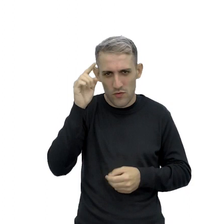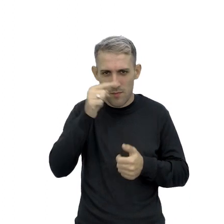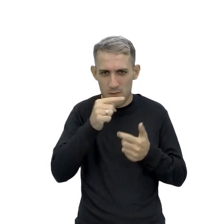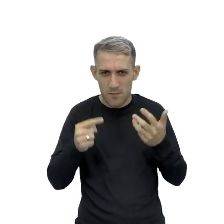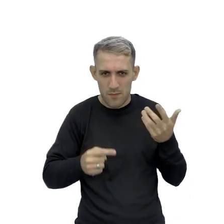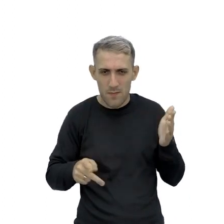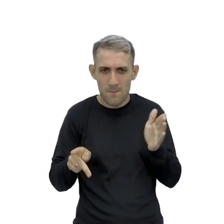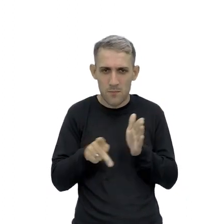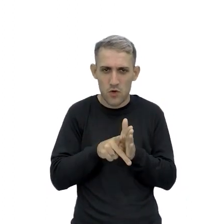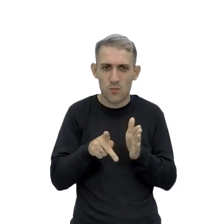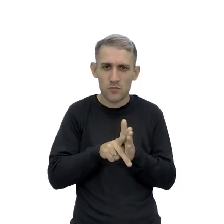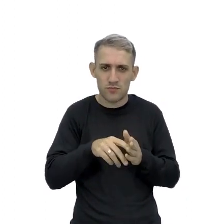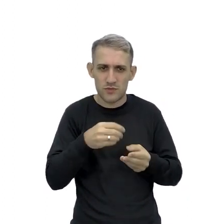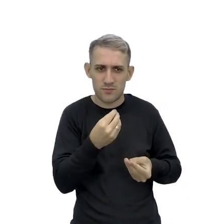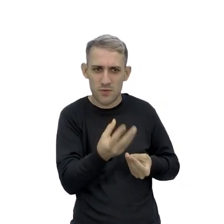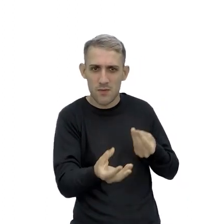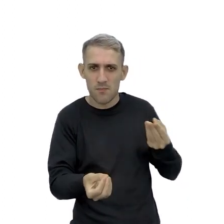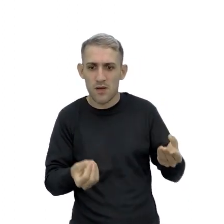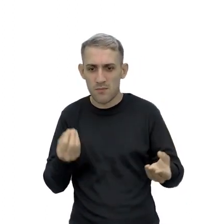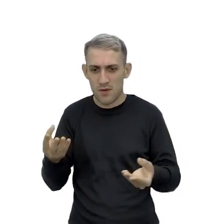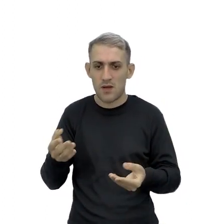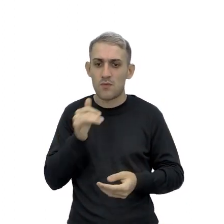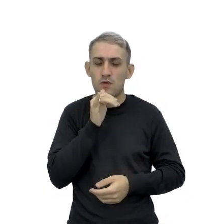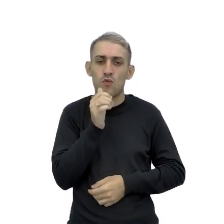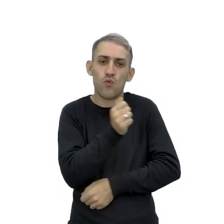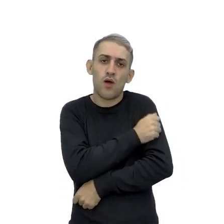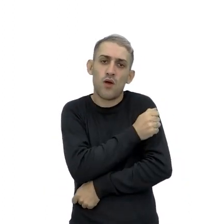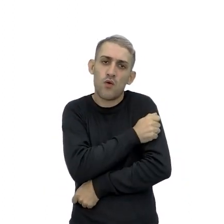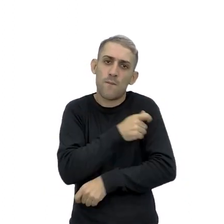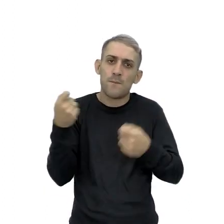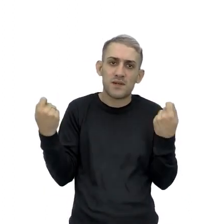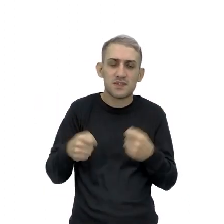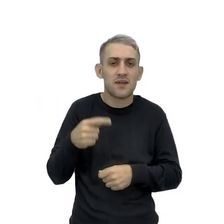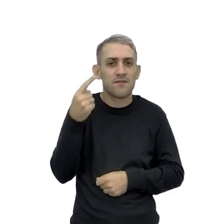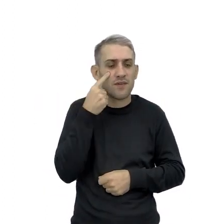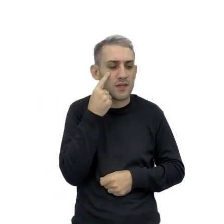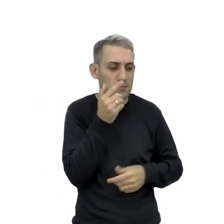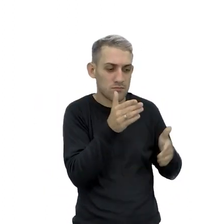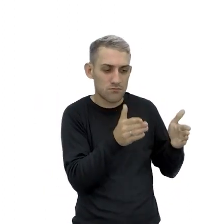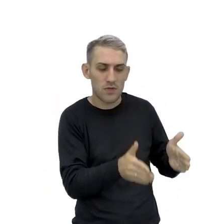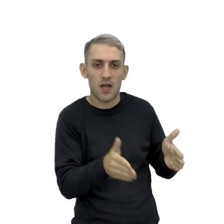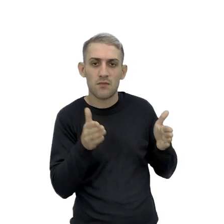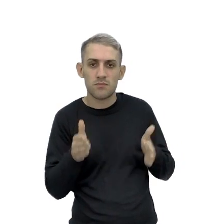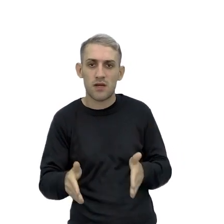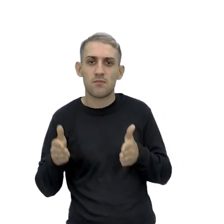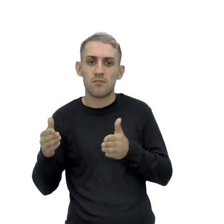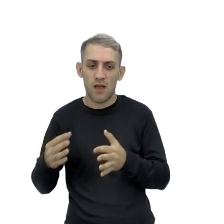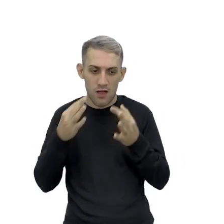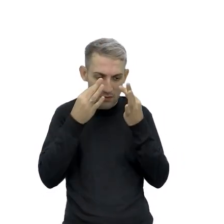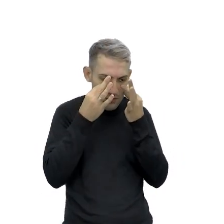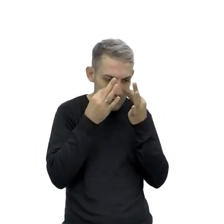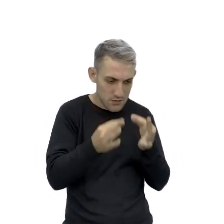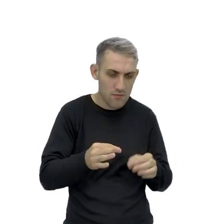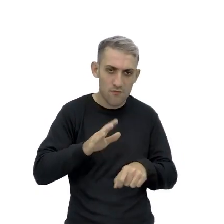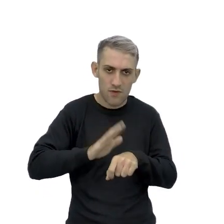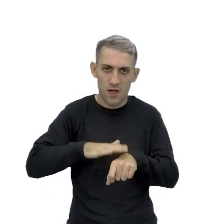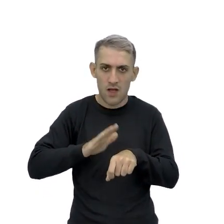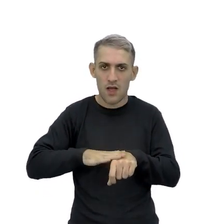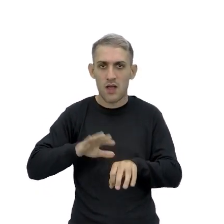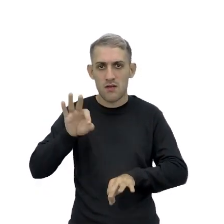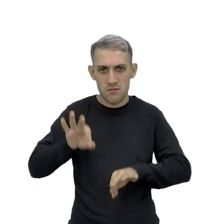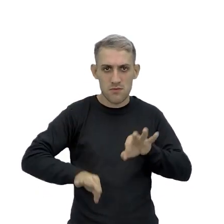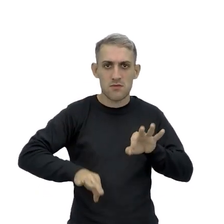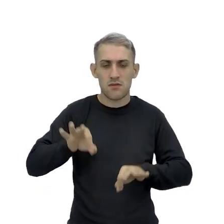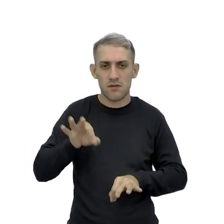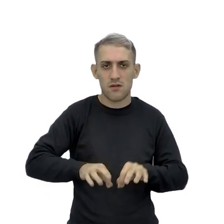por distribuição. Então, o aluno precisa enxergar essas etapas, ele precisa fazer essa construção para